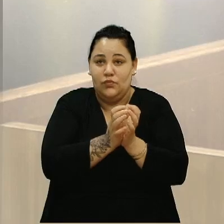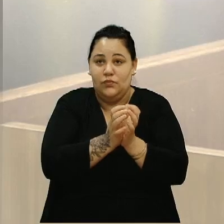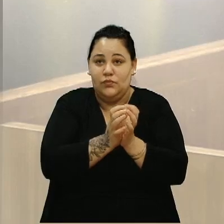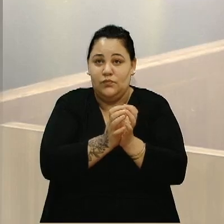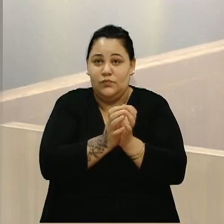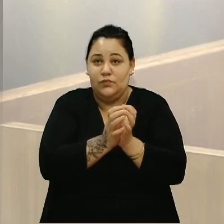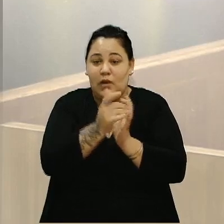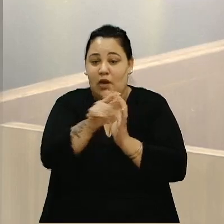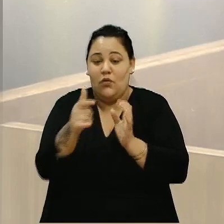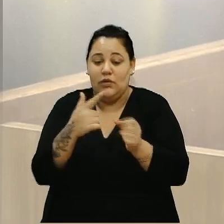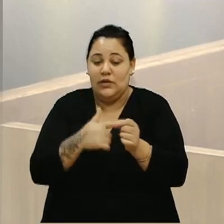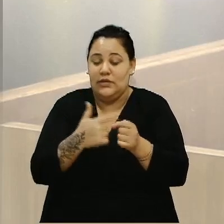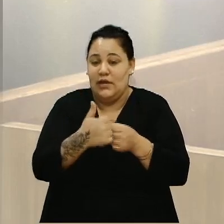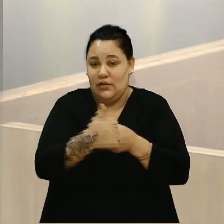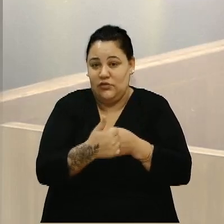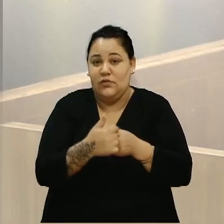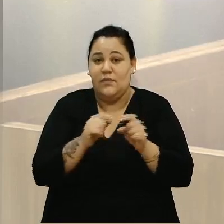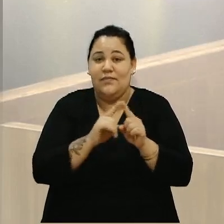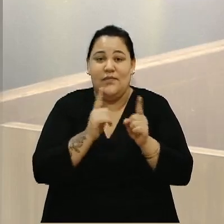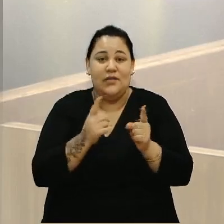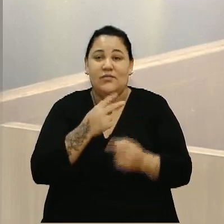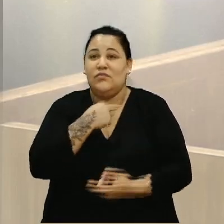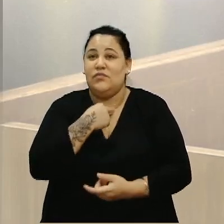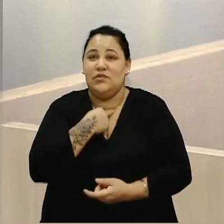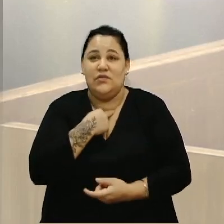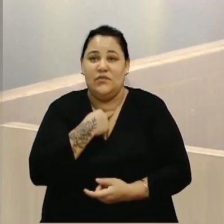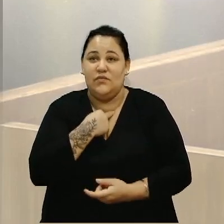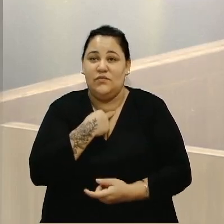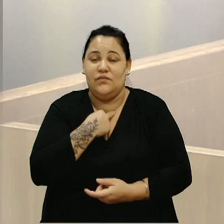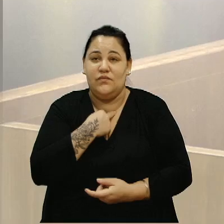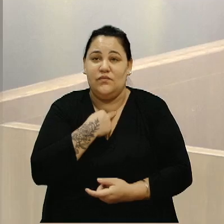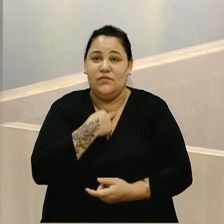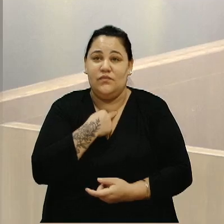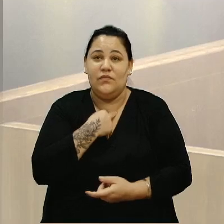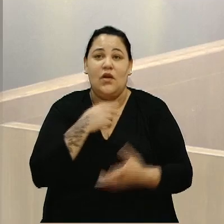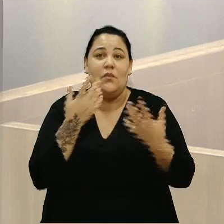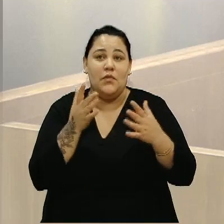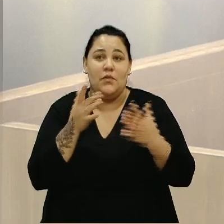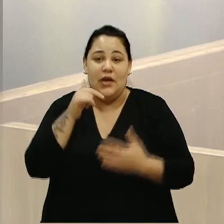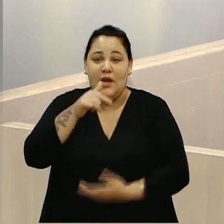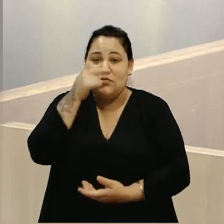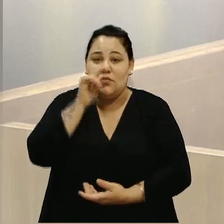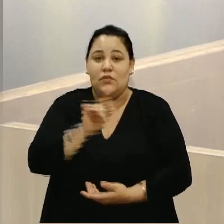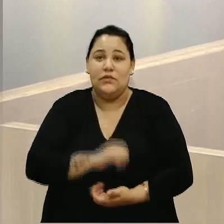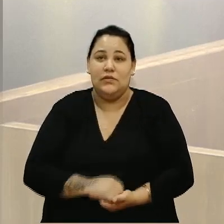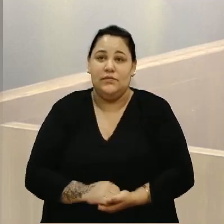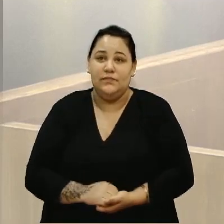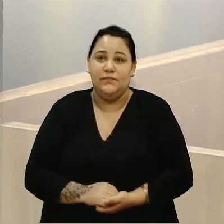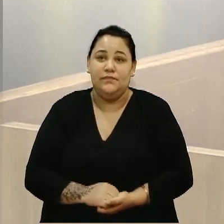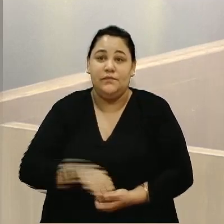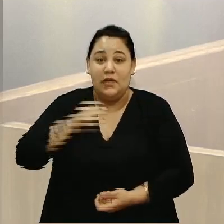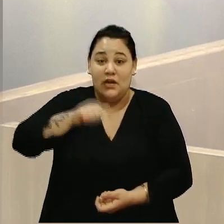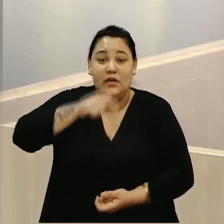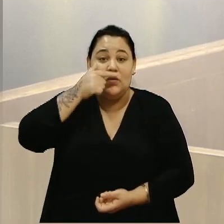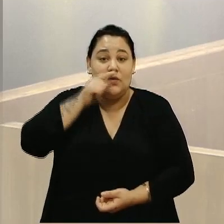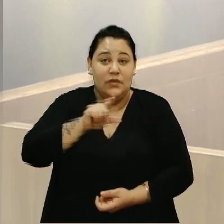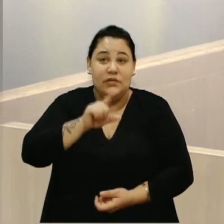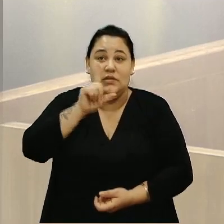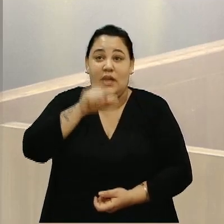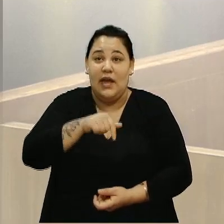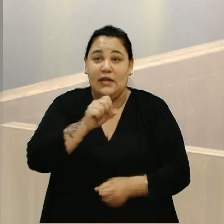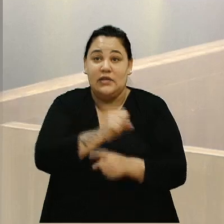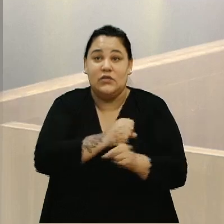ao longo do tempo, mas não dá para deixar de comemorar esta vitória. Esta vitória é uma conquista